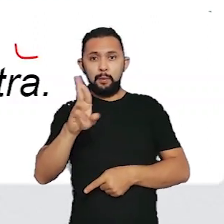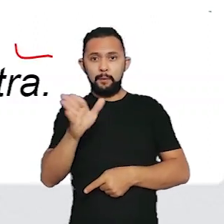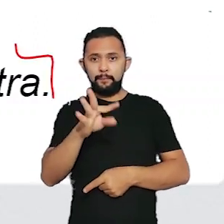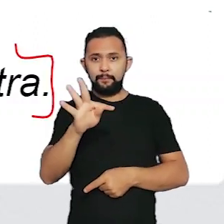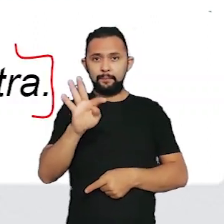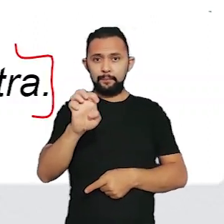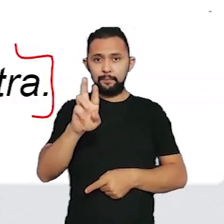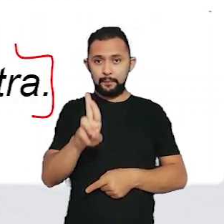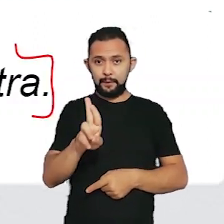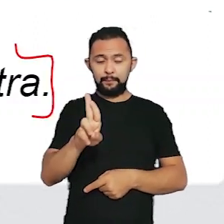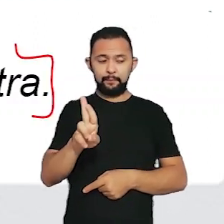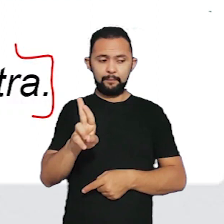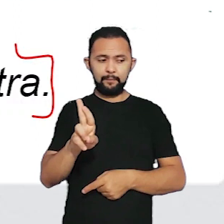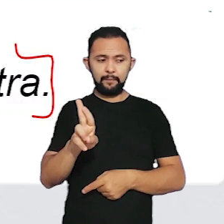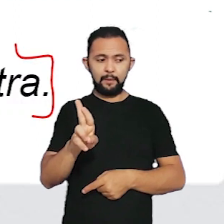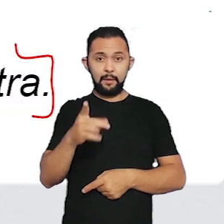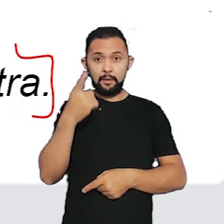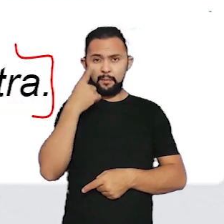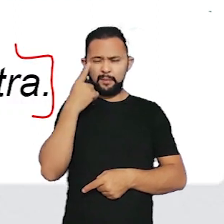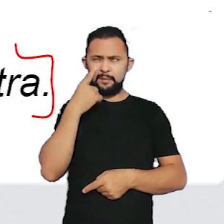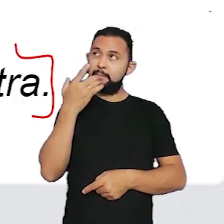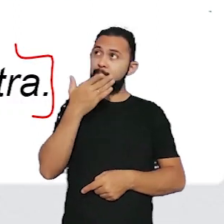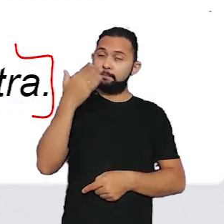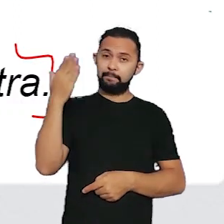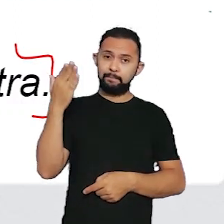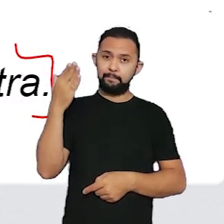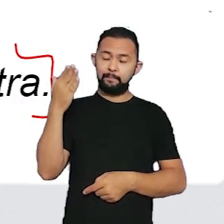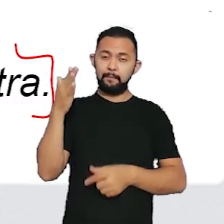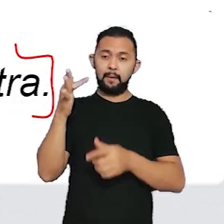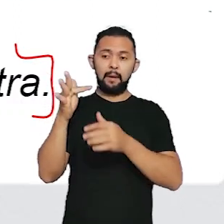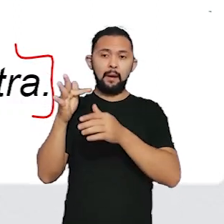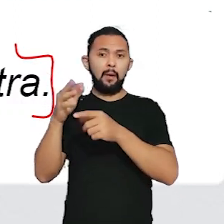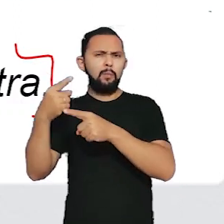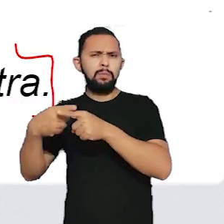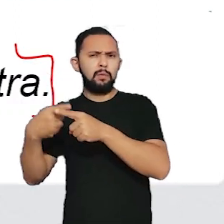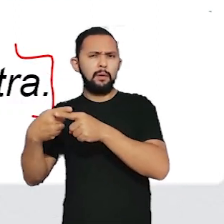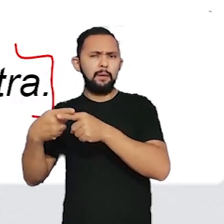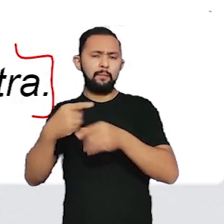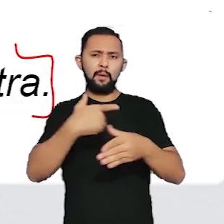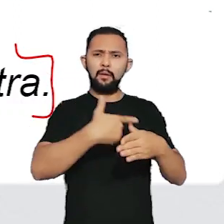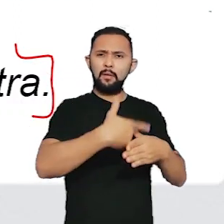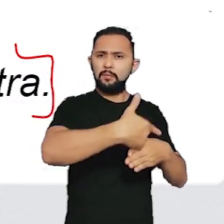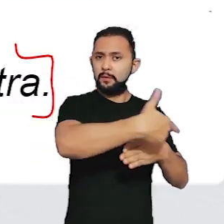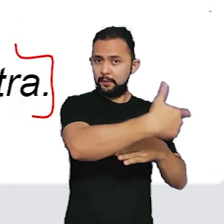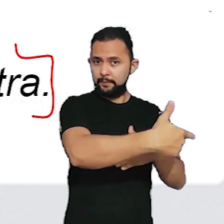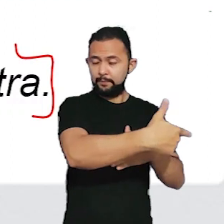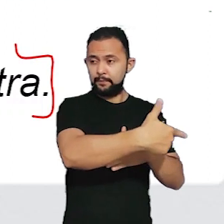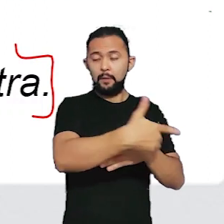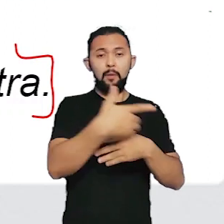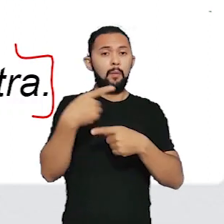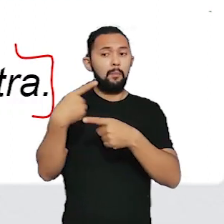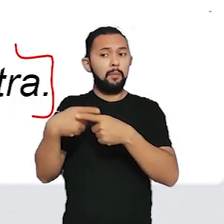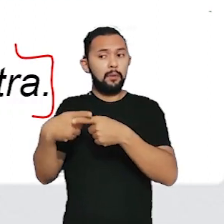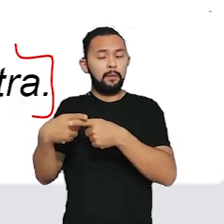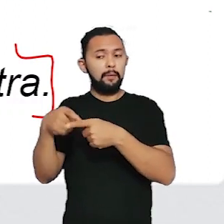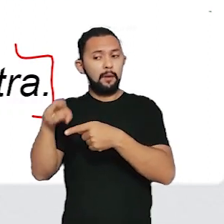entrar na palestra. Então, onde é que eu tenho a causa e onde é que eu tenho a consequência, né? Foi por causa disso que aconteceu